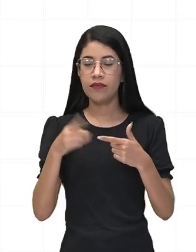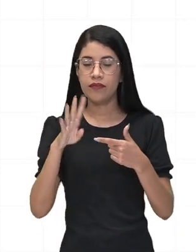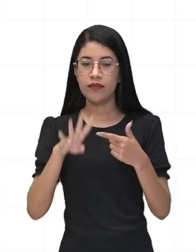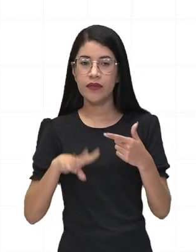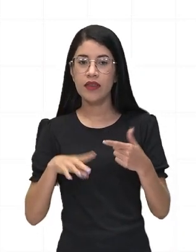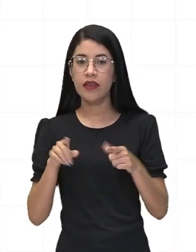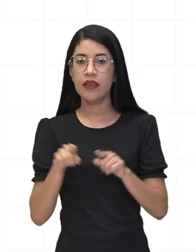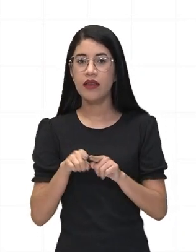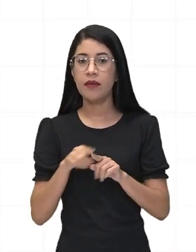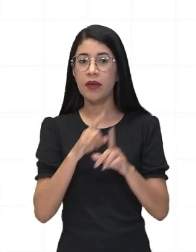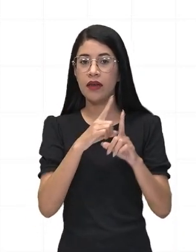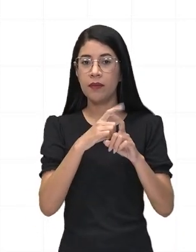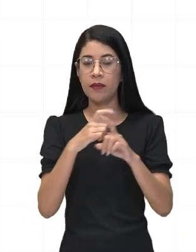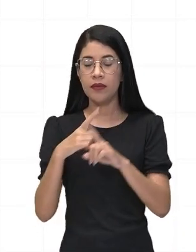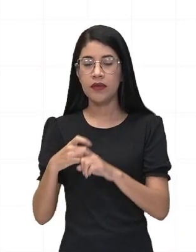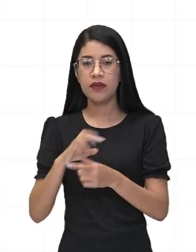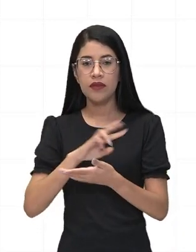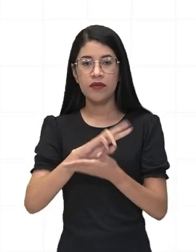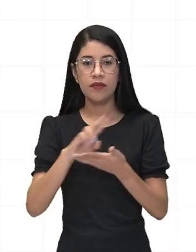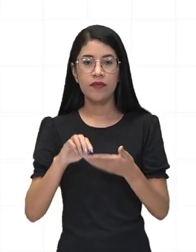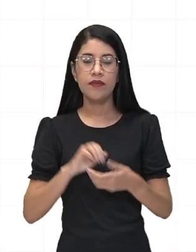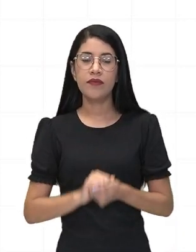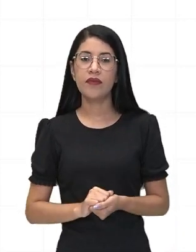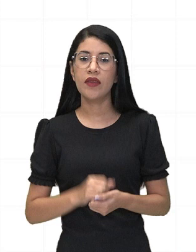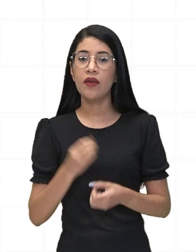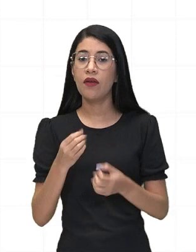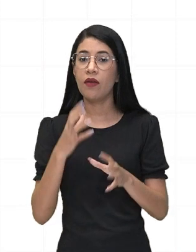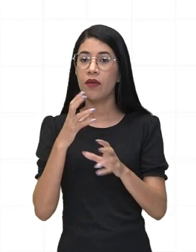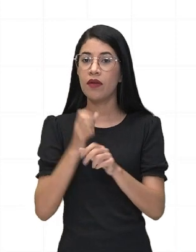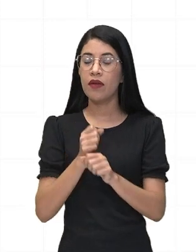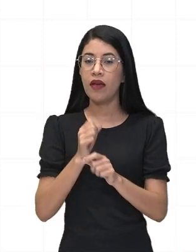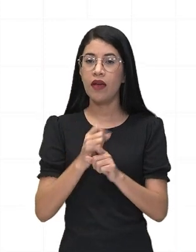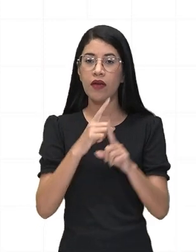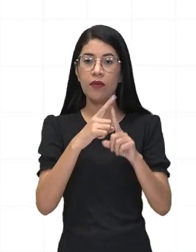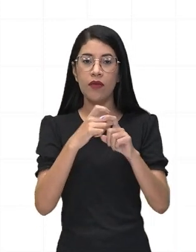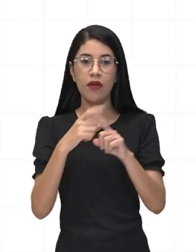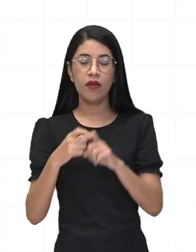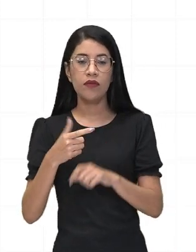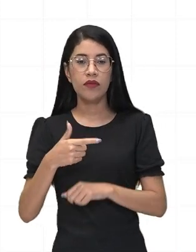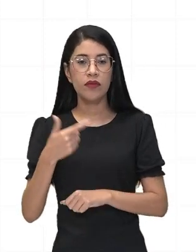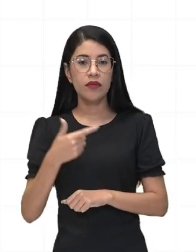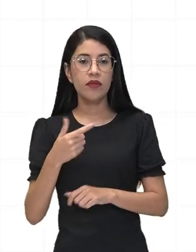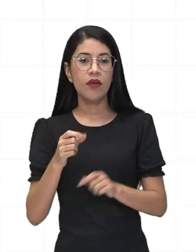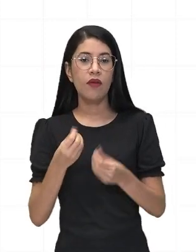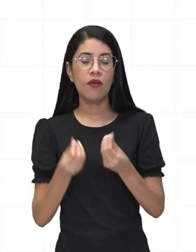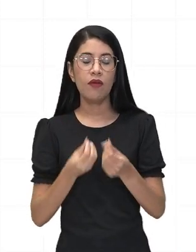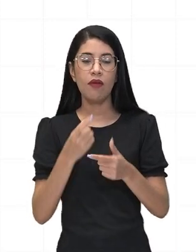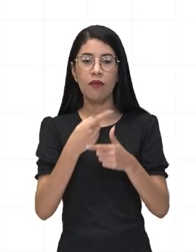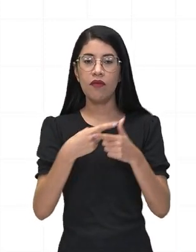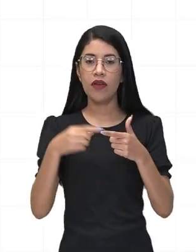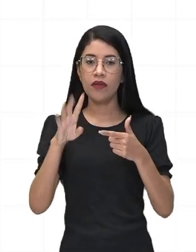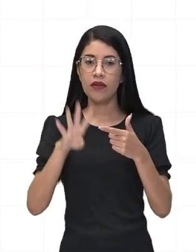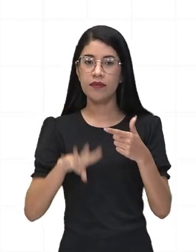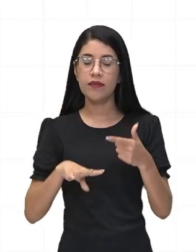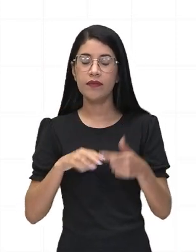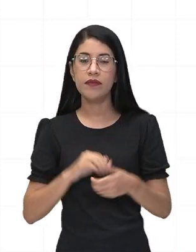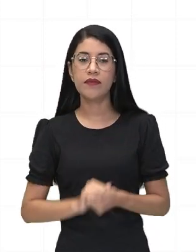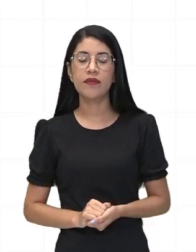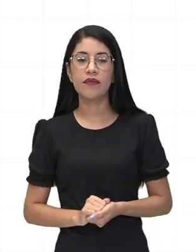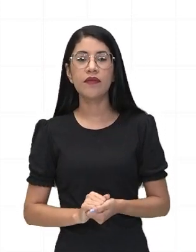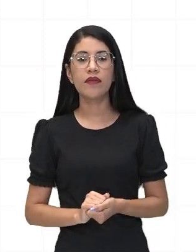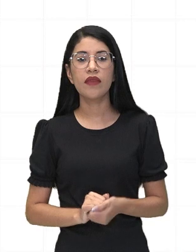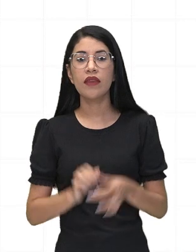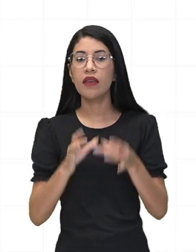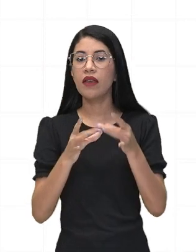produtos notáveis, resolução de equações polinomiais do segundo grau por meio de fatoração.